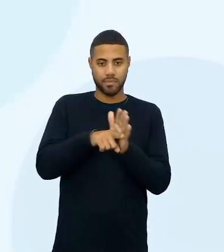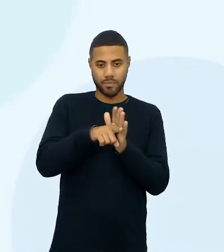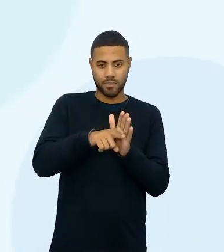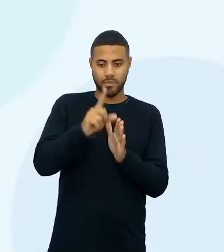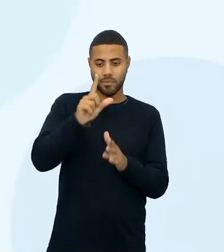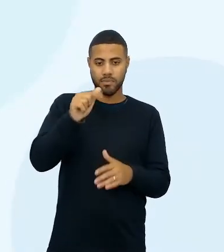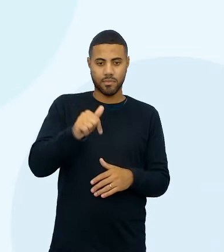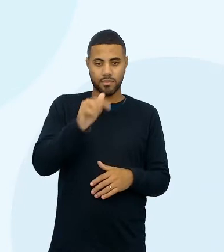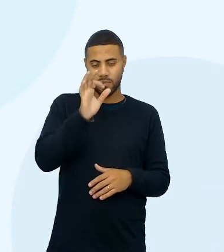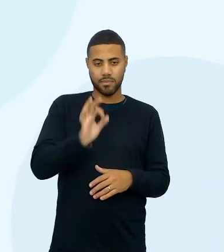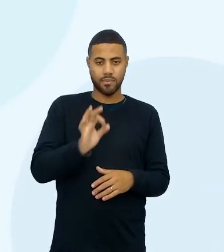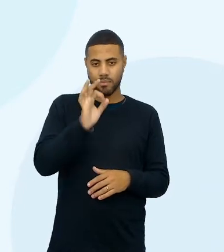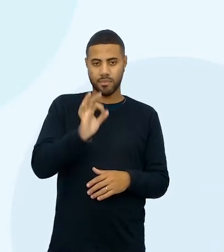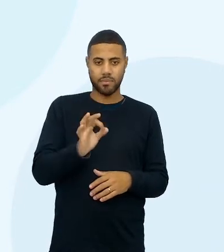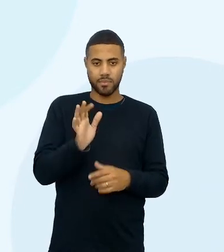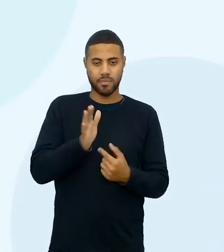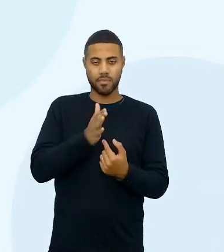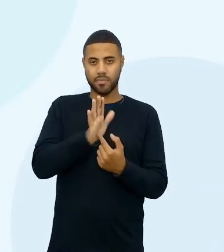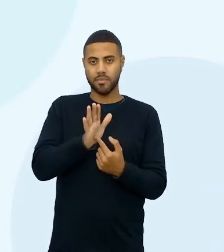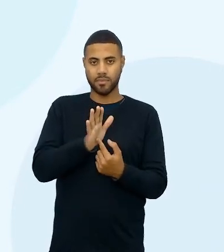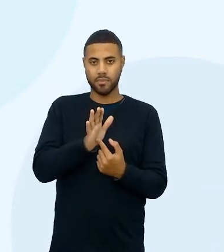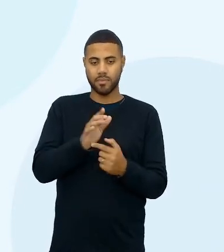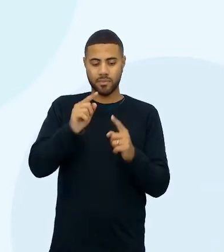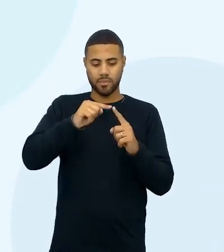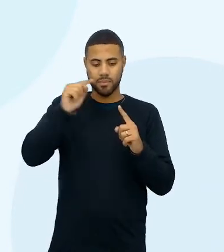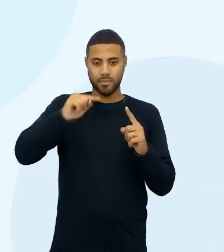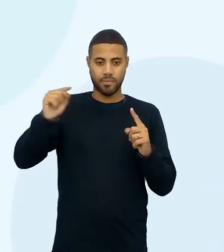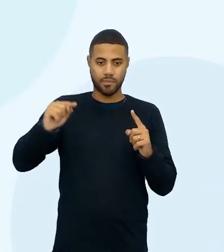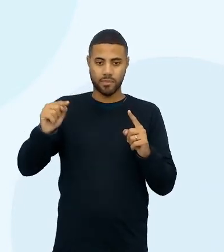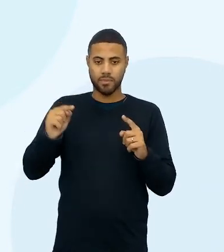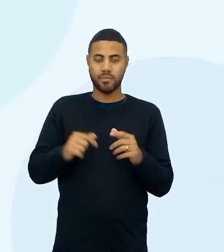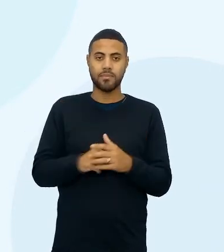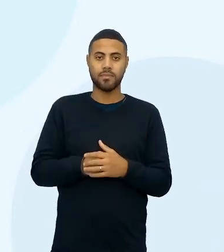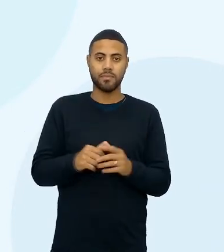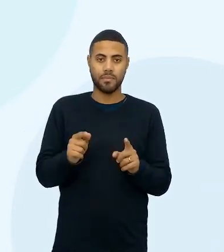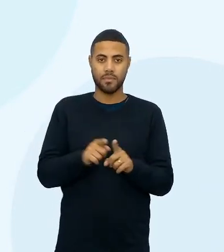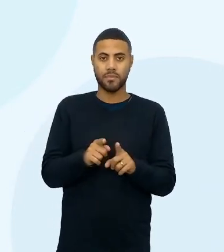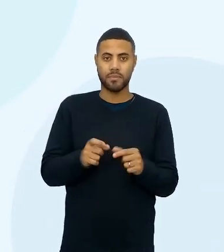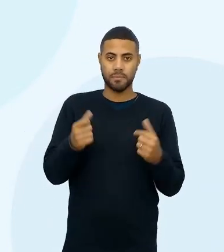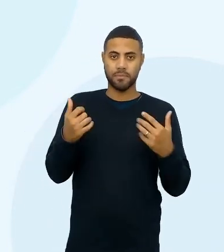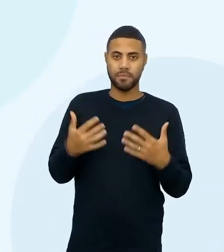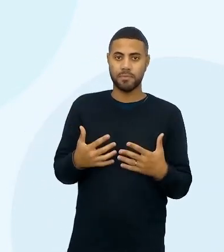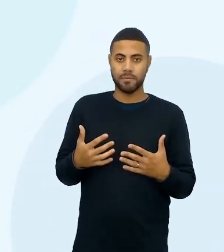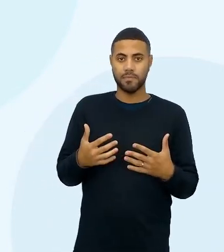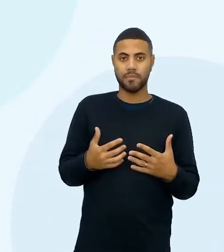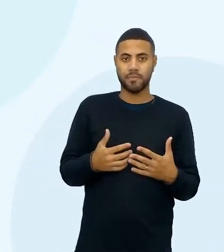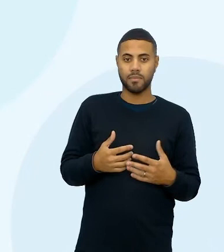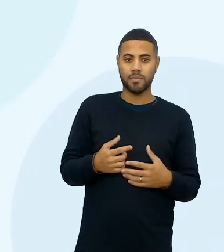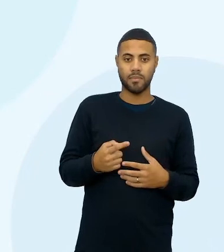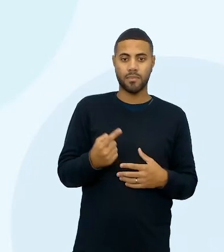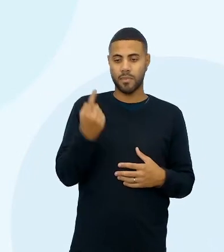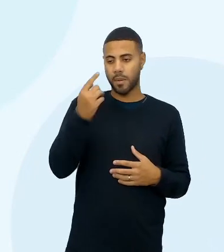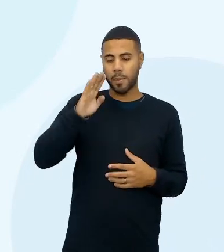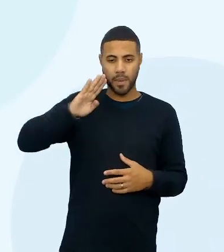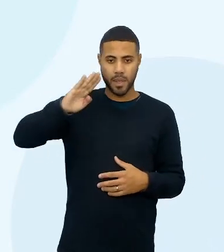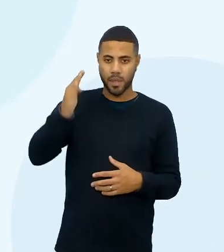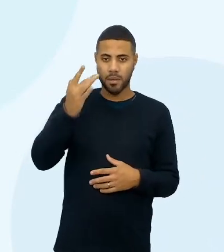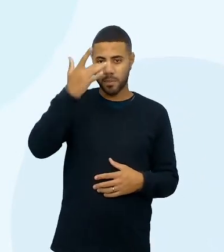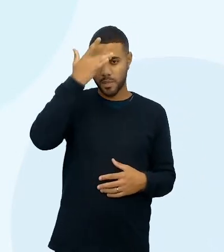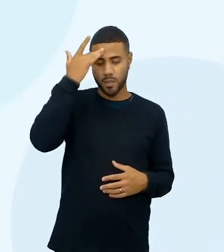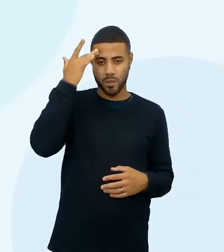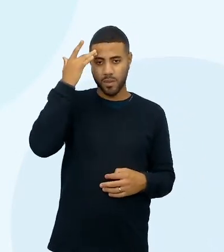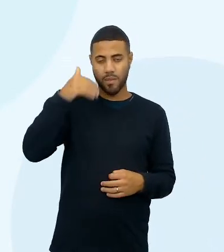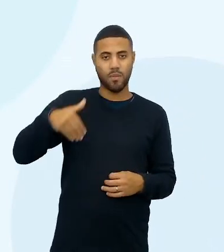aí, vamos olhar no gráfico, daqueles 17% de alimento desperdiçado, lembrando, quase 1 bilhão de pessoas no mundo passam fome em